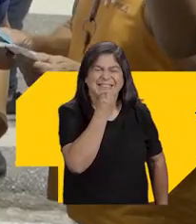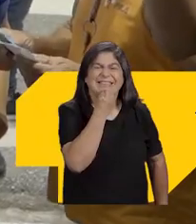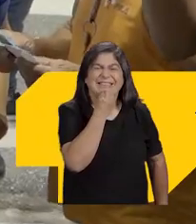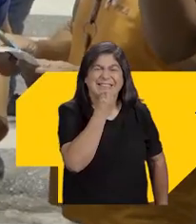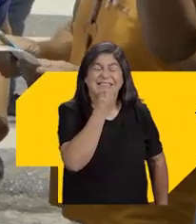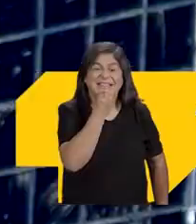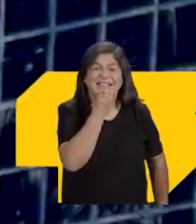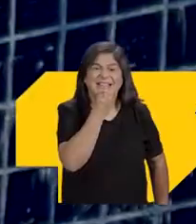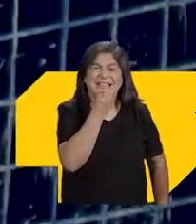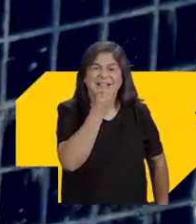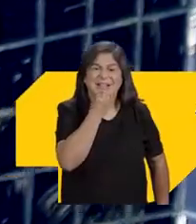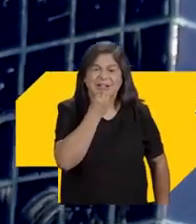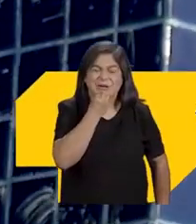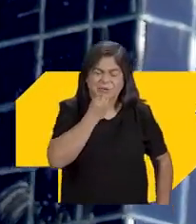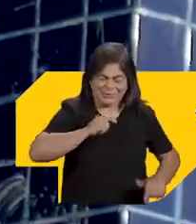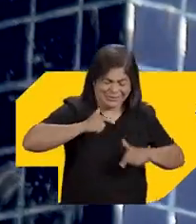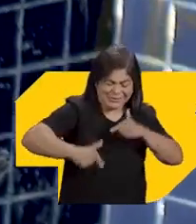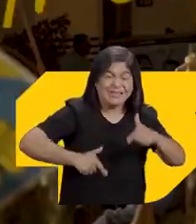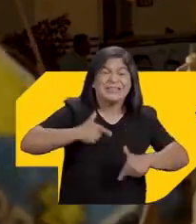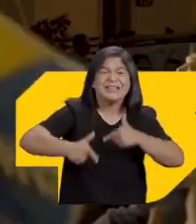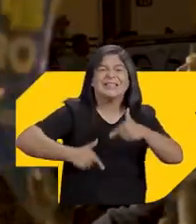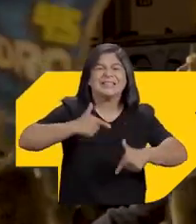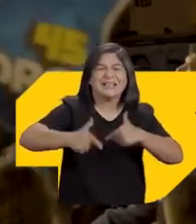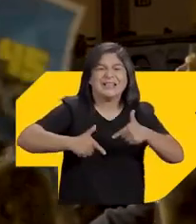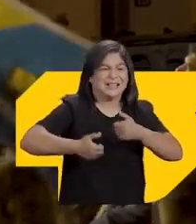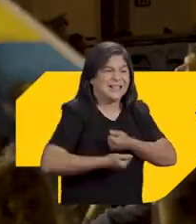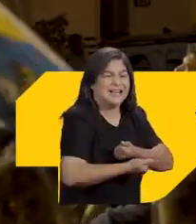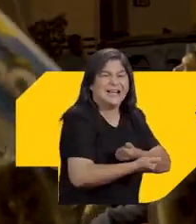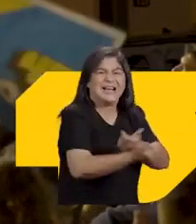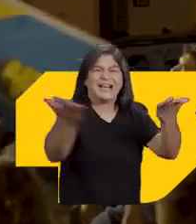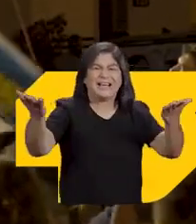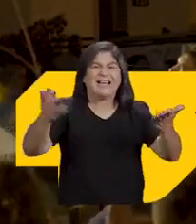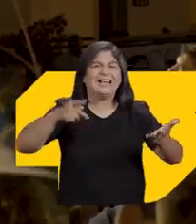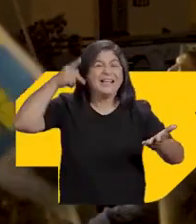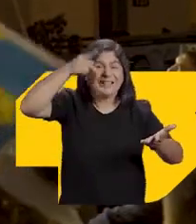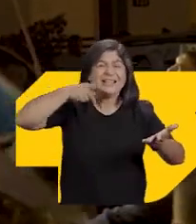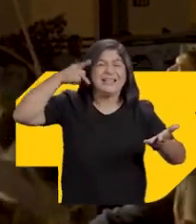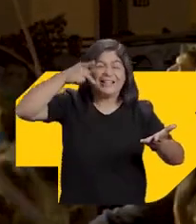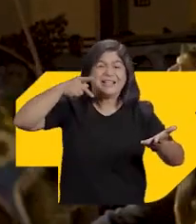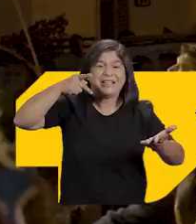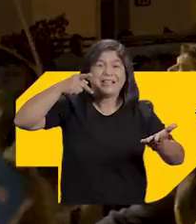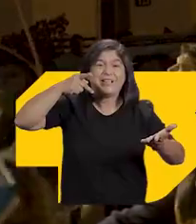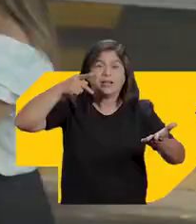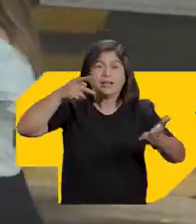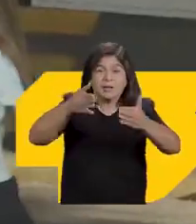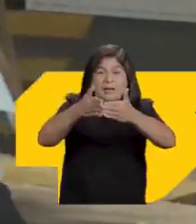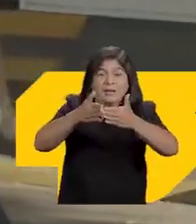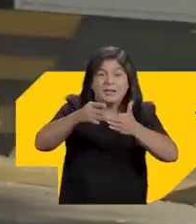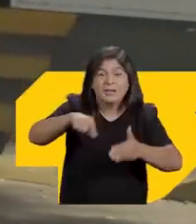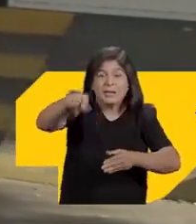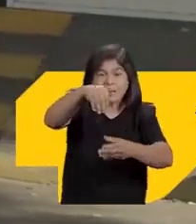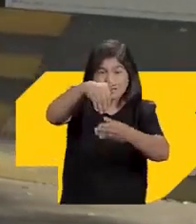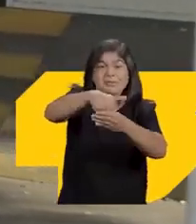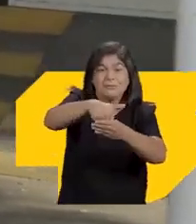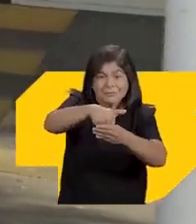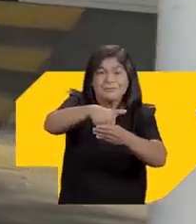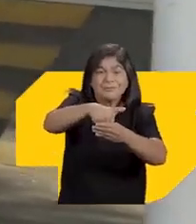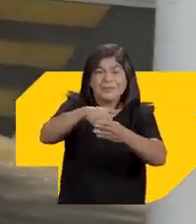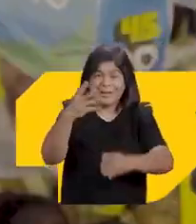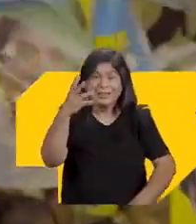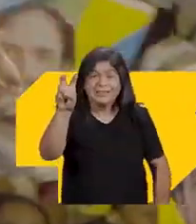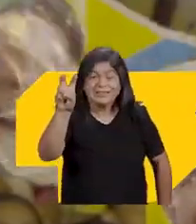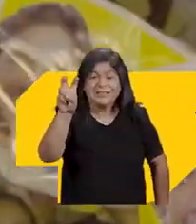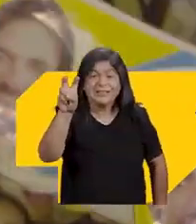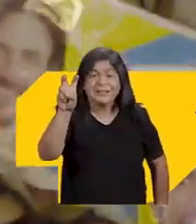a oportunidade de oferecer o nosso trabalho à Paraíba. O que a gente vem pedir aqui é